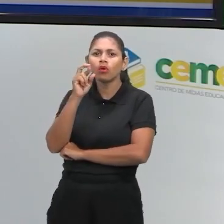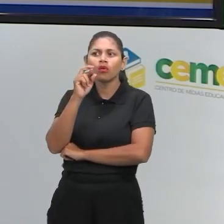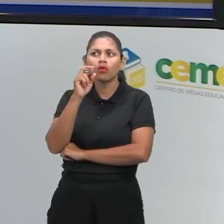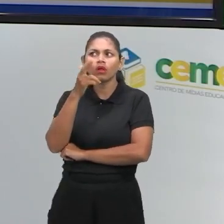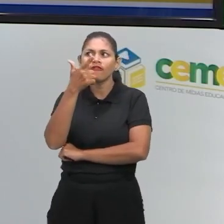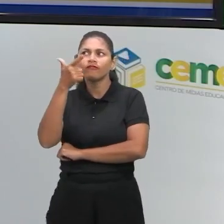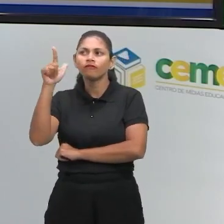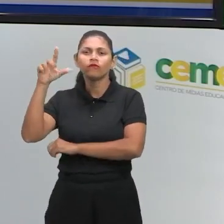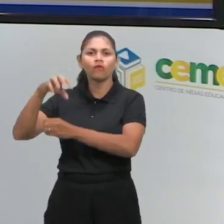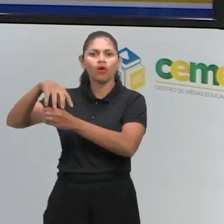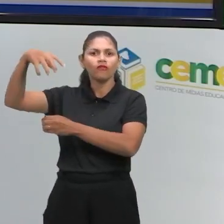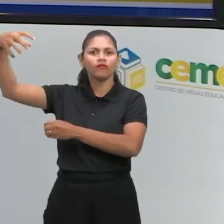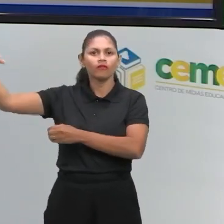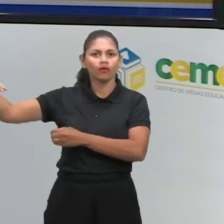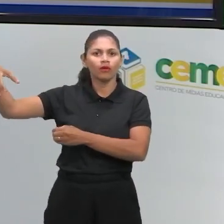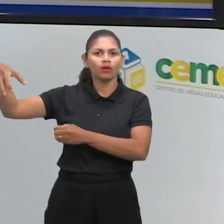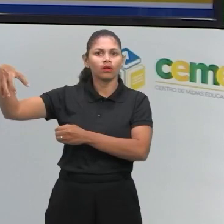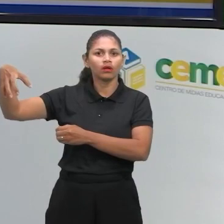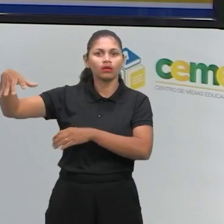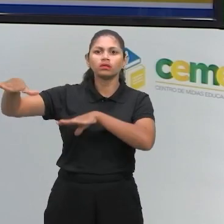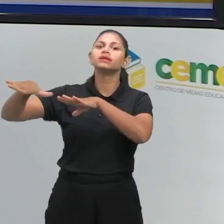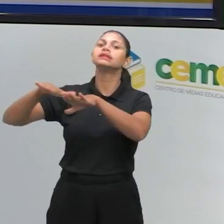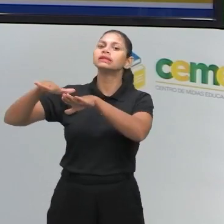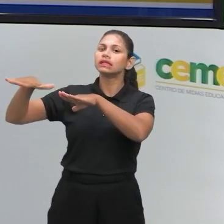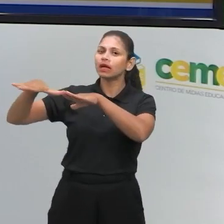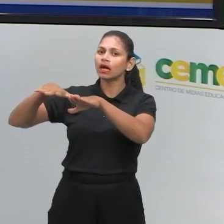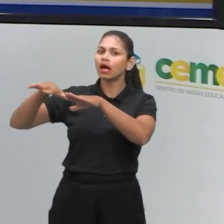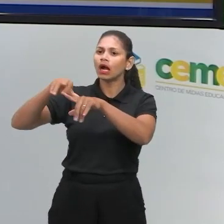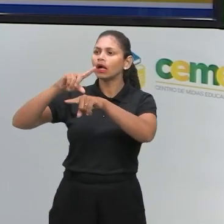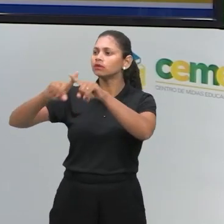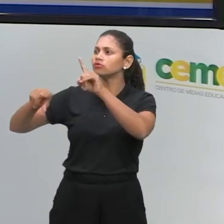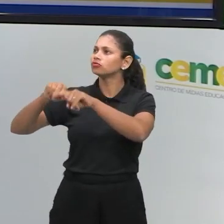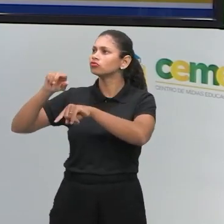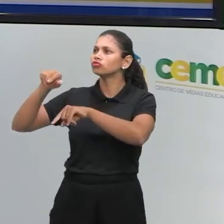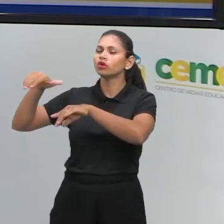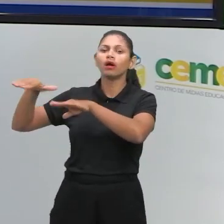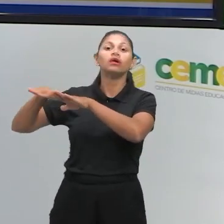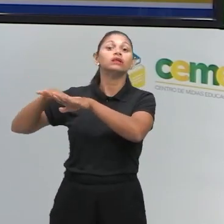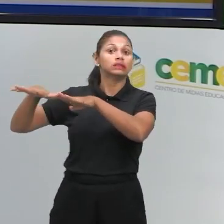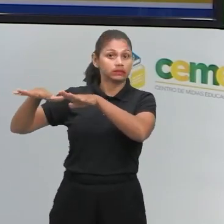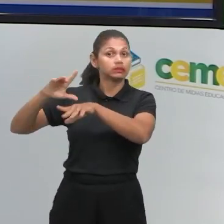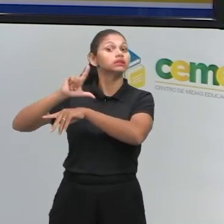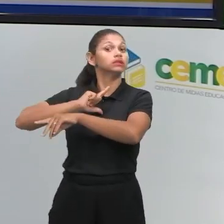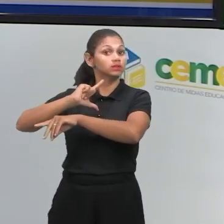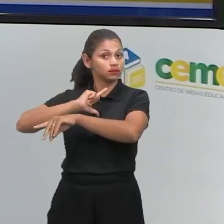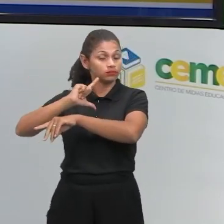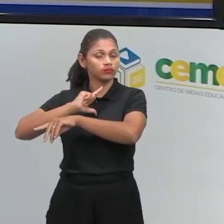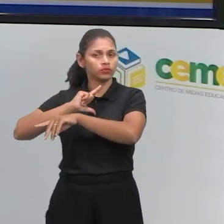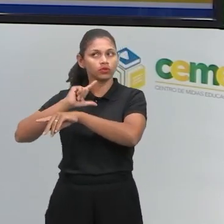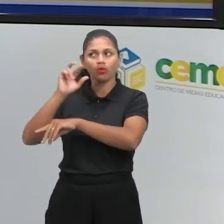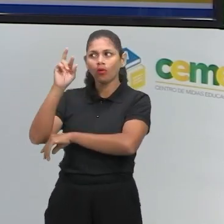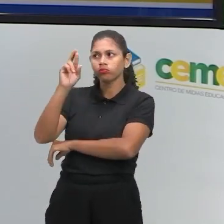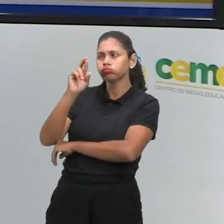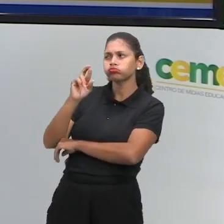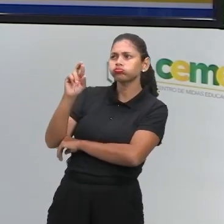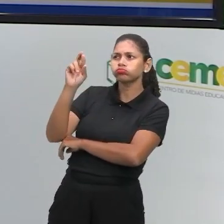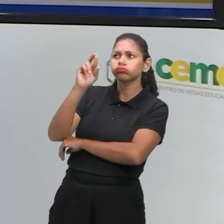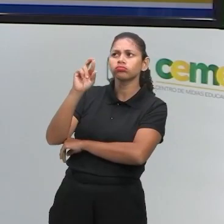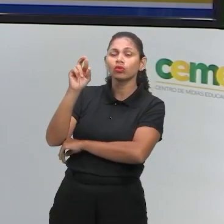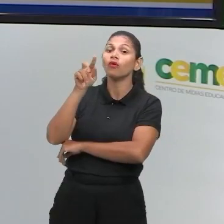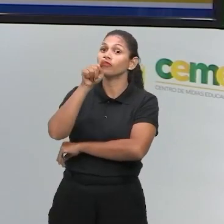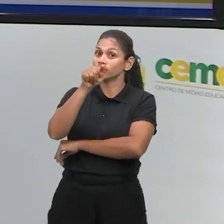Você está parado, você sendo referencial, está em estado de inércia e está observando as coisas lá fora em